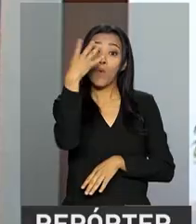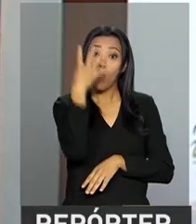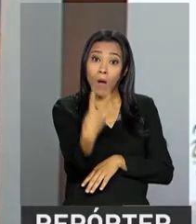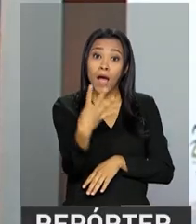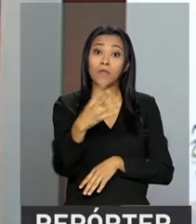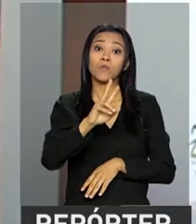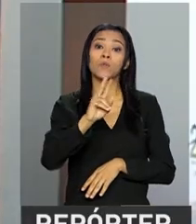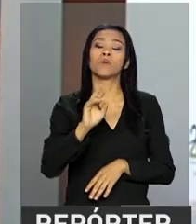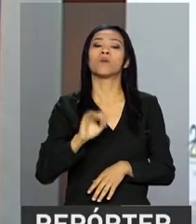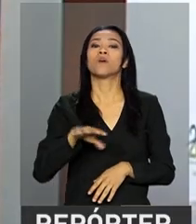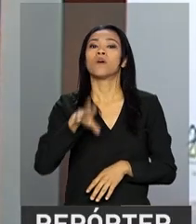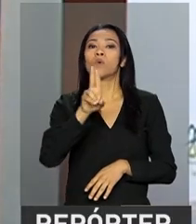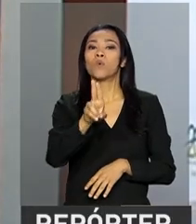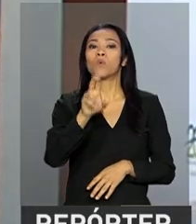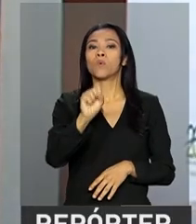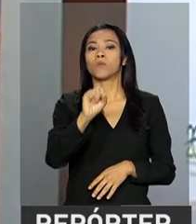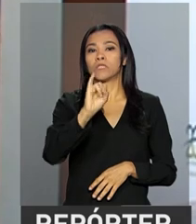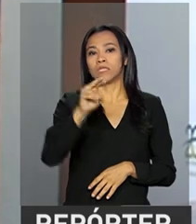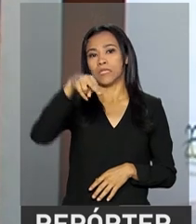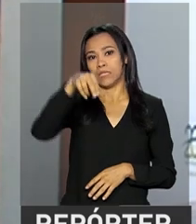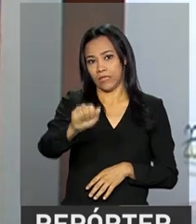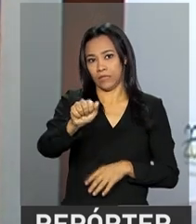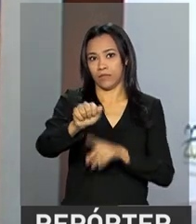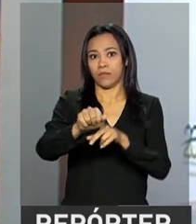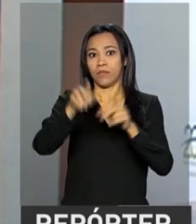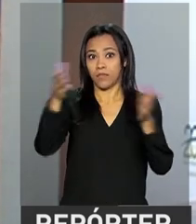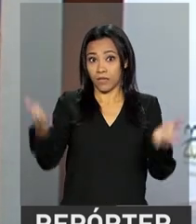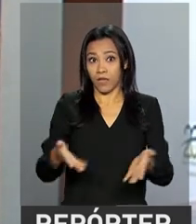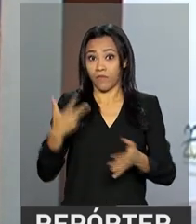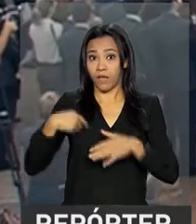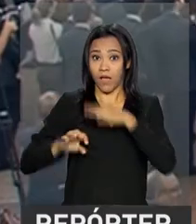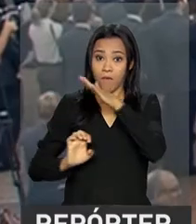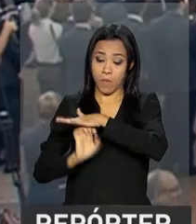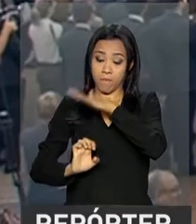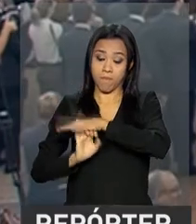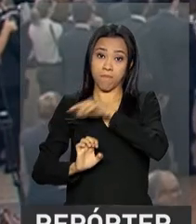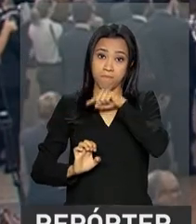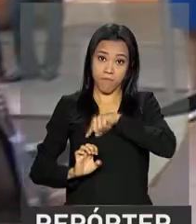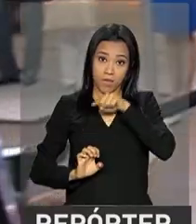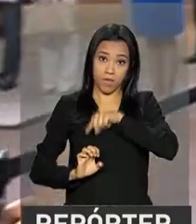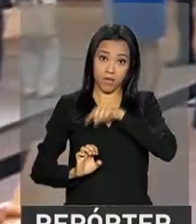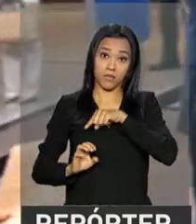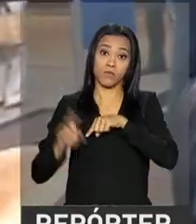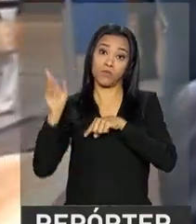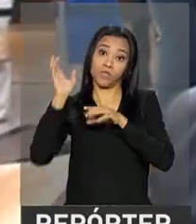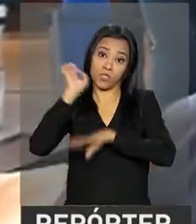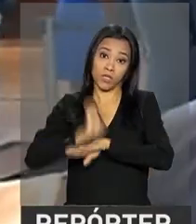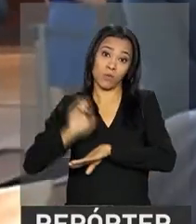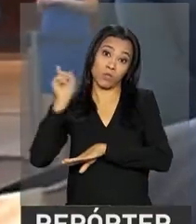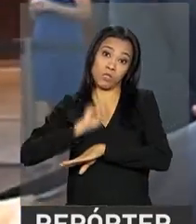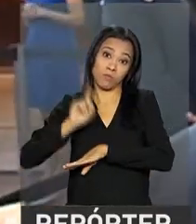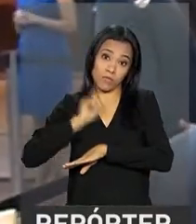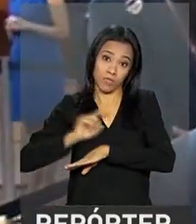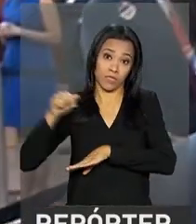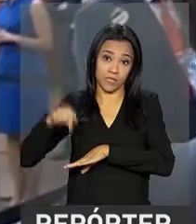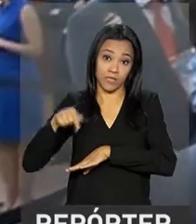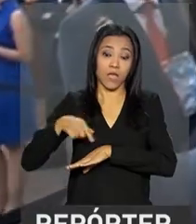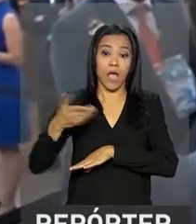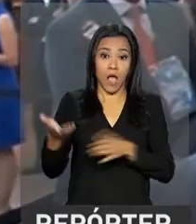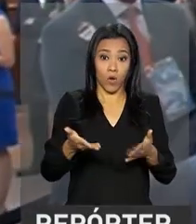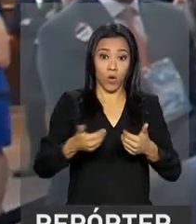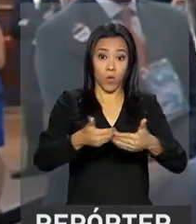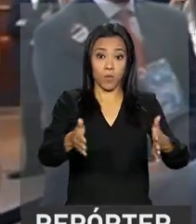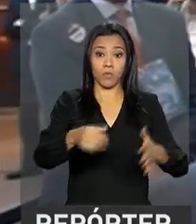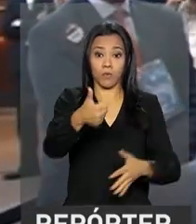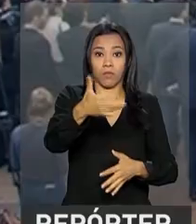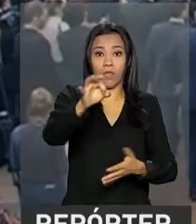hidrelétricas que hoje estavam sendo operadas pela companhia energética de minas gerais a cemig o leilão começou